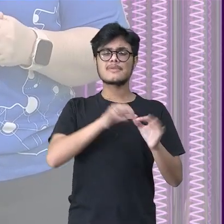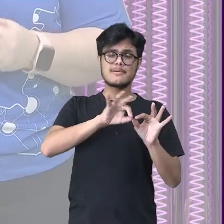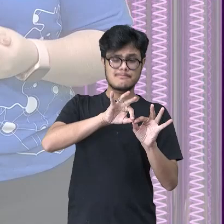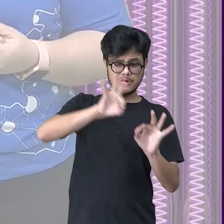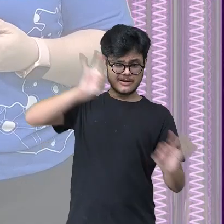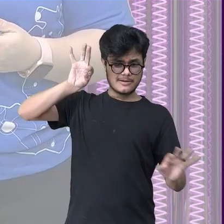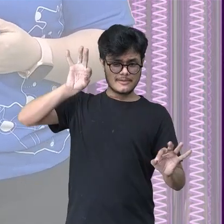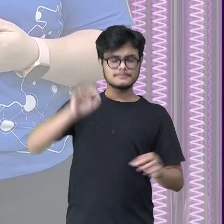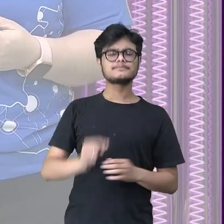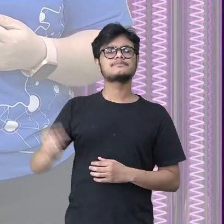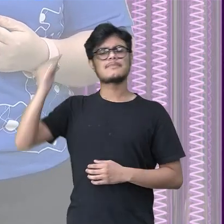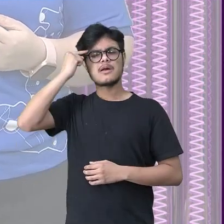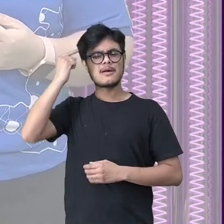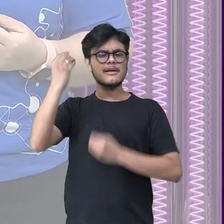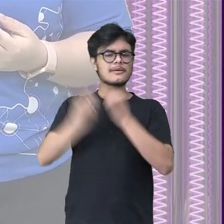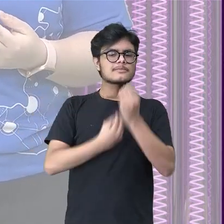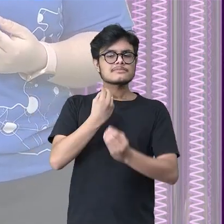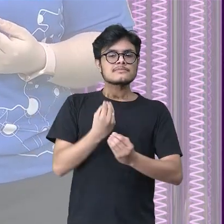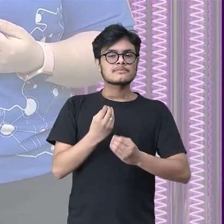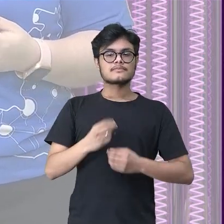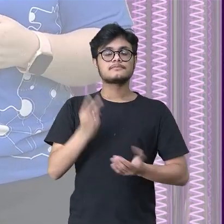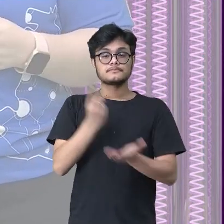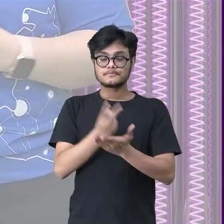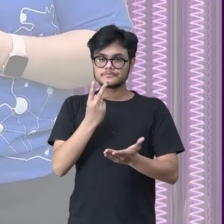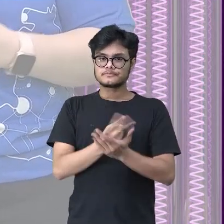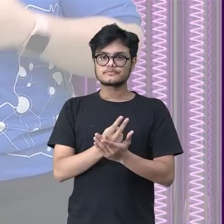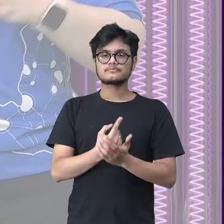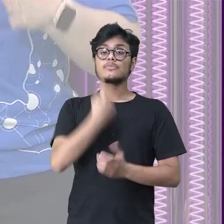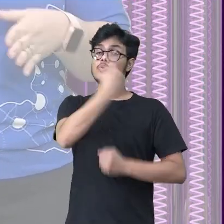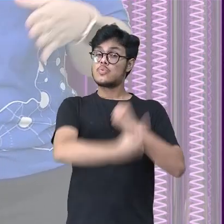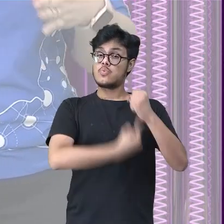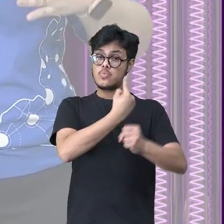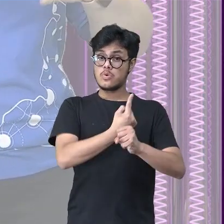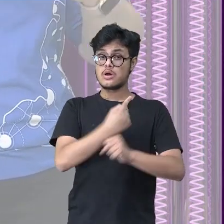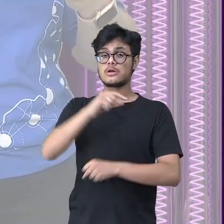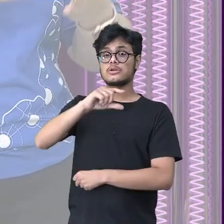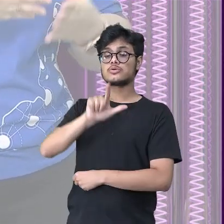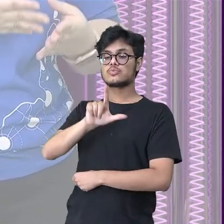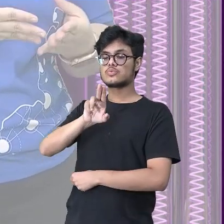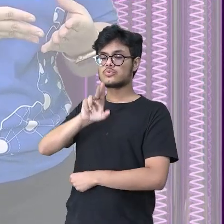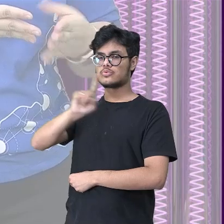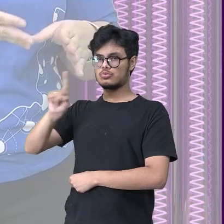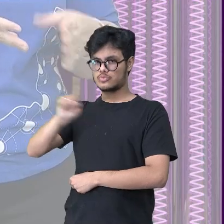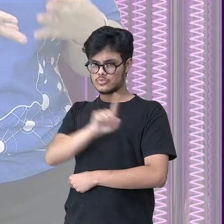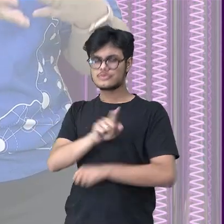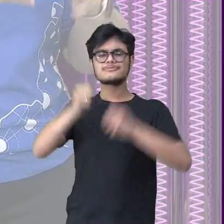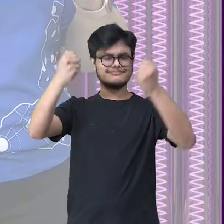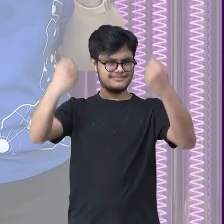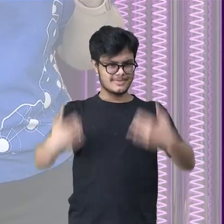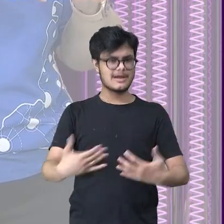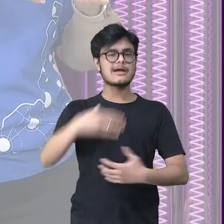Então, imagine, cada ano-luz significa 9